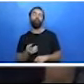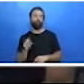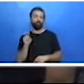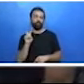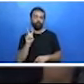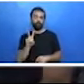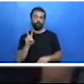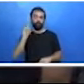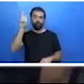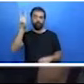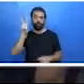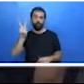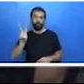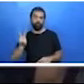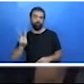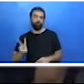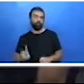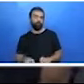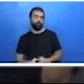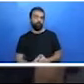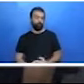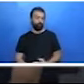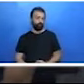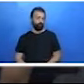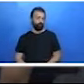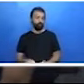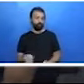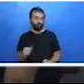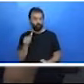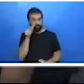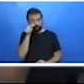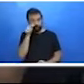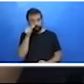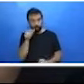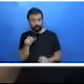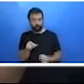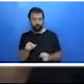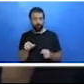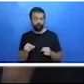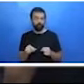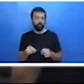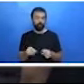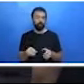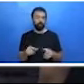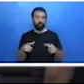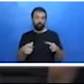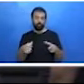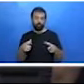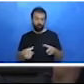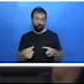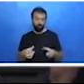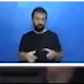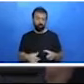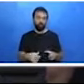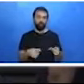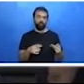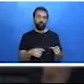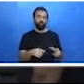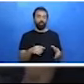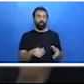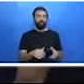em cada verso. Tá certo? Observe a posição que as últimas sílabas fortes ocupam em cada